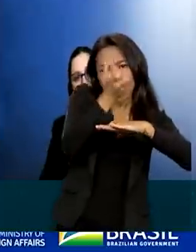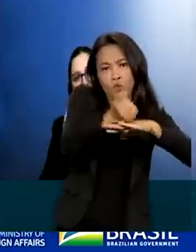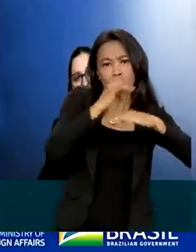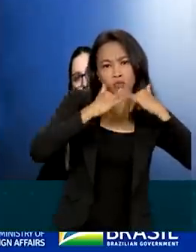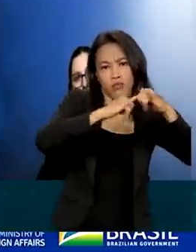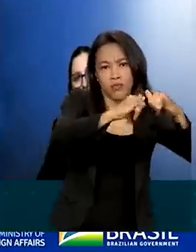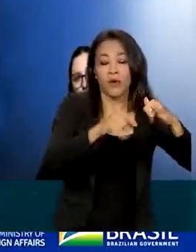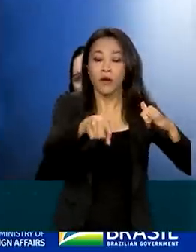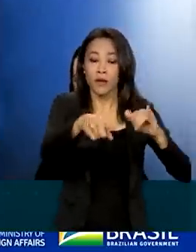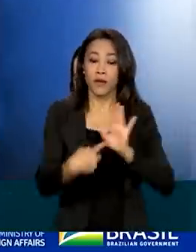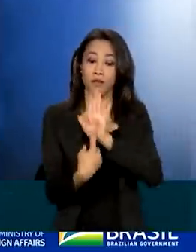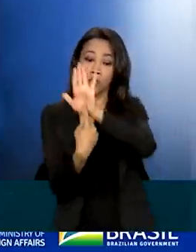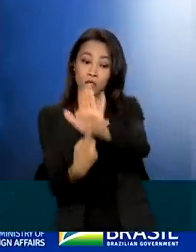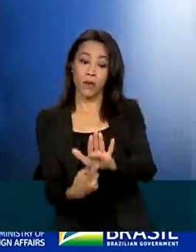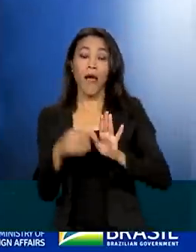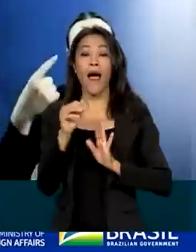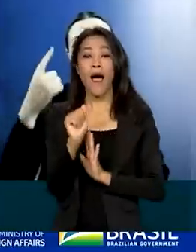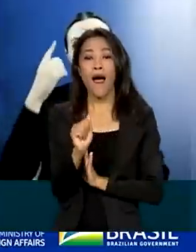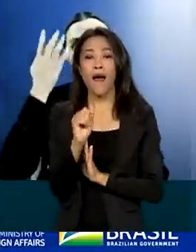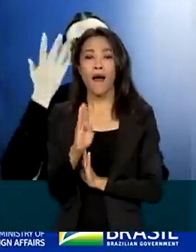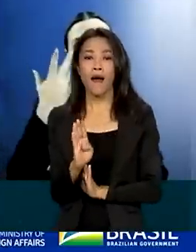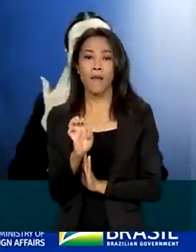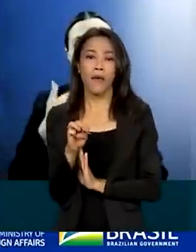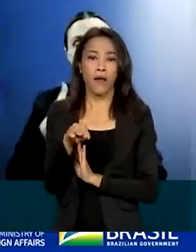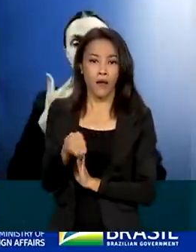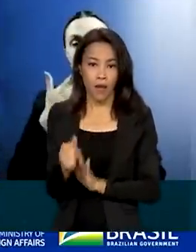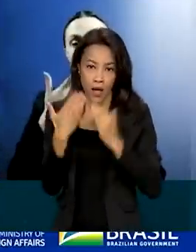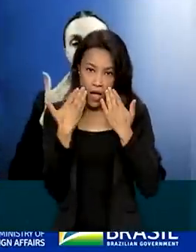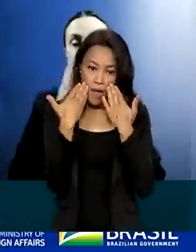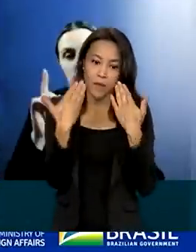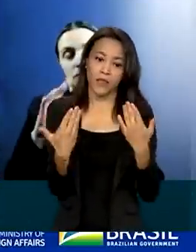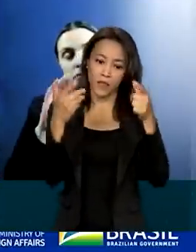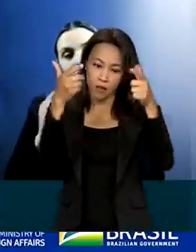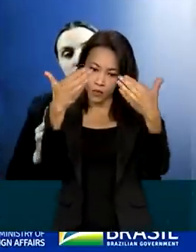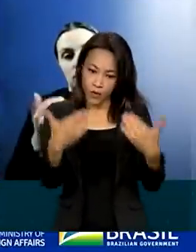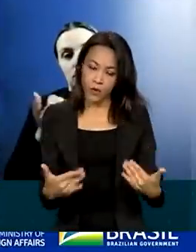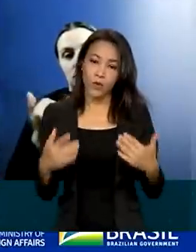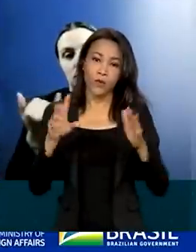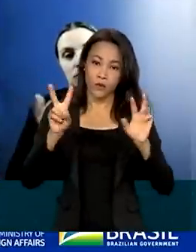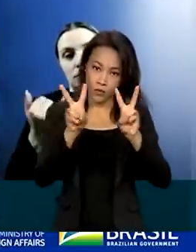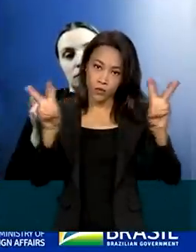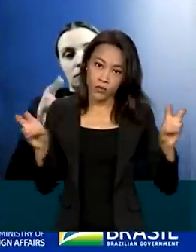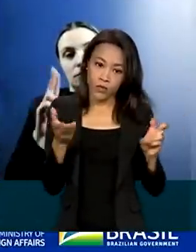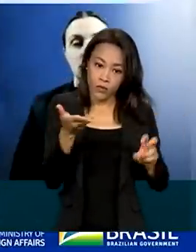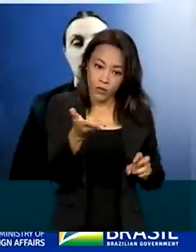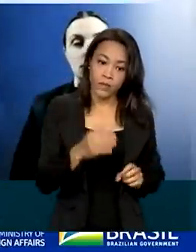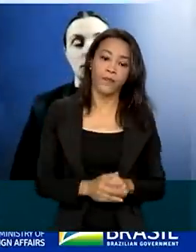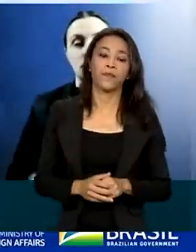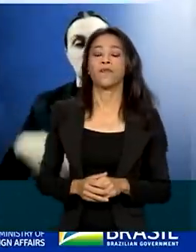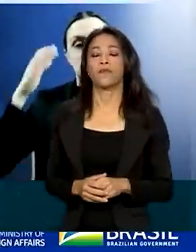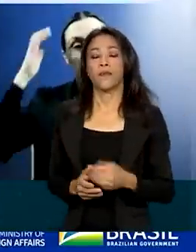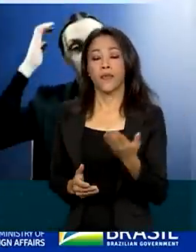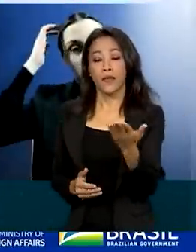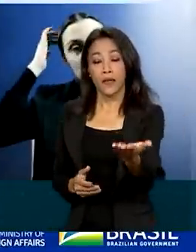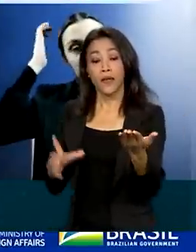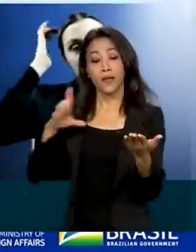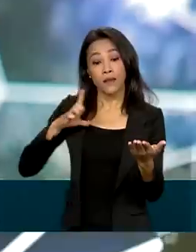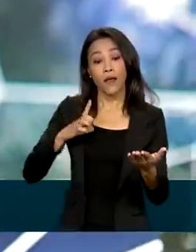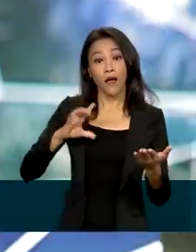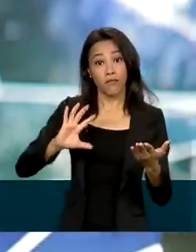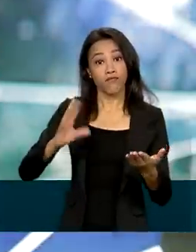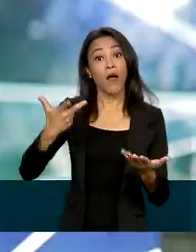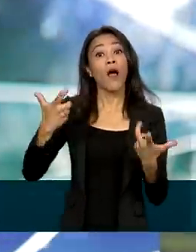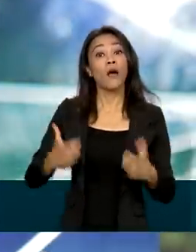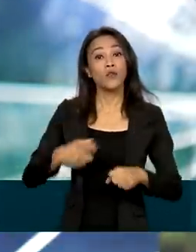a bema apresentado na conferência das Nações Unidas sobre mudanças climáticas a cópia 27 que ocorre no Egito